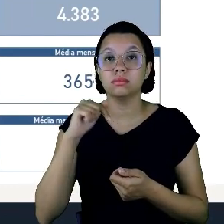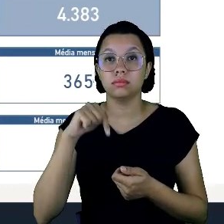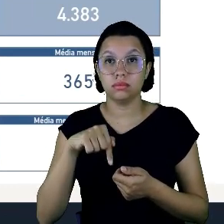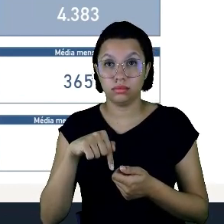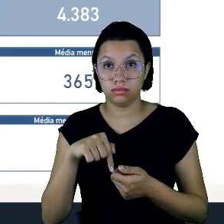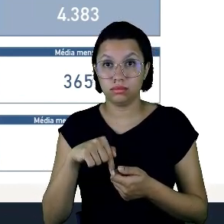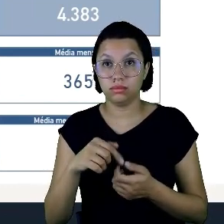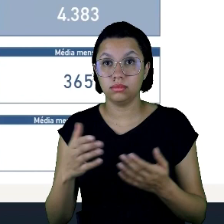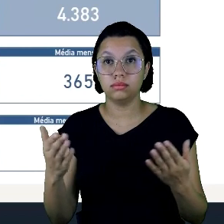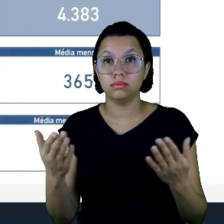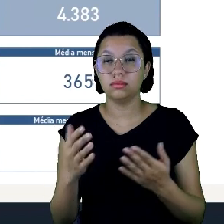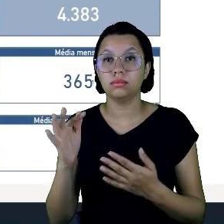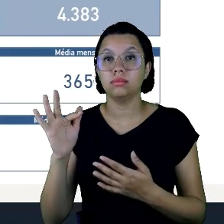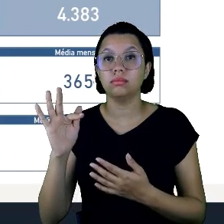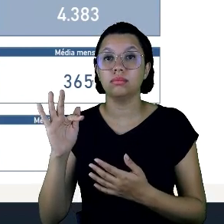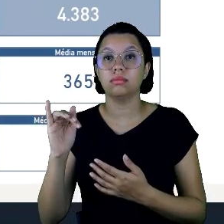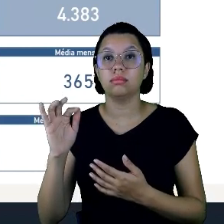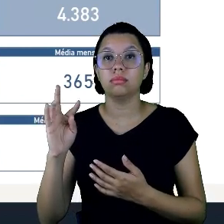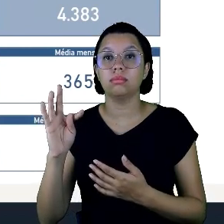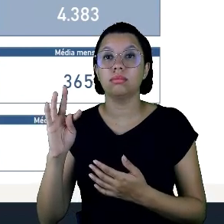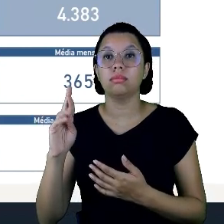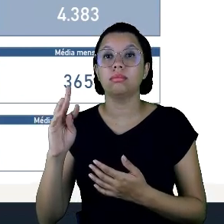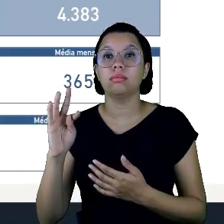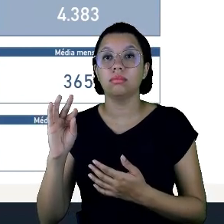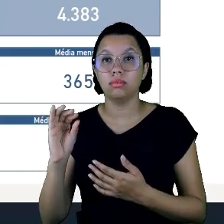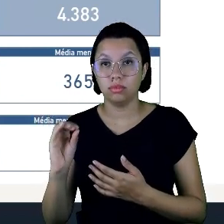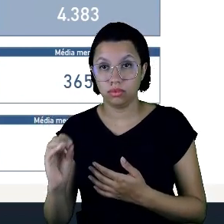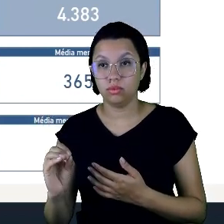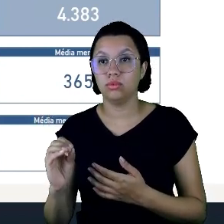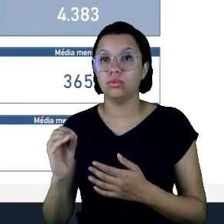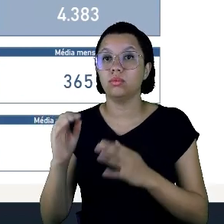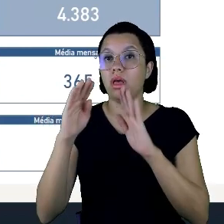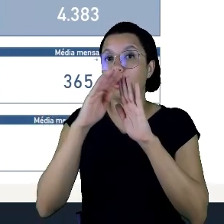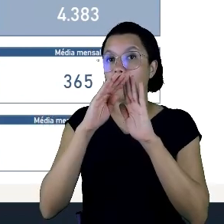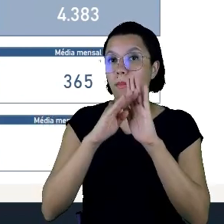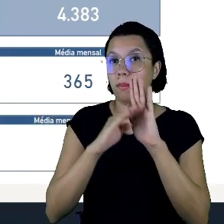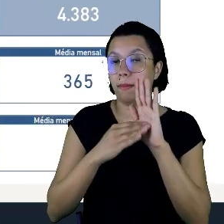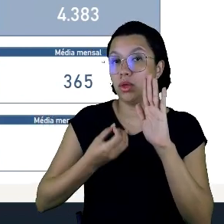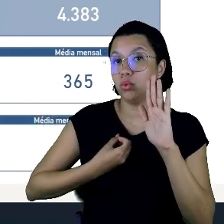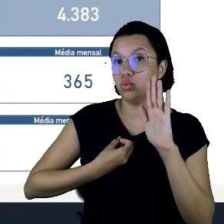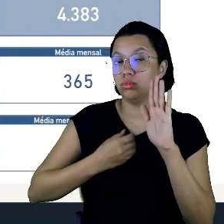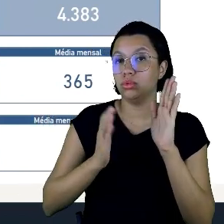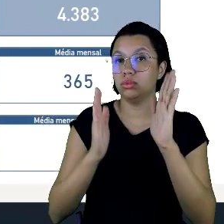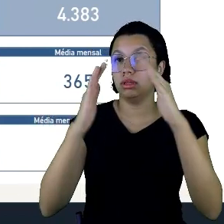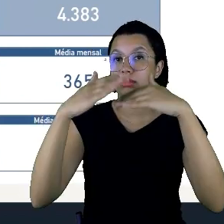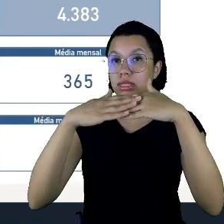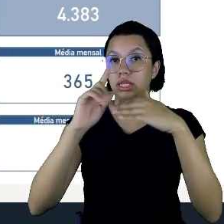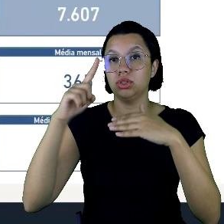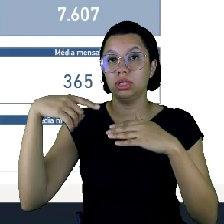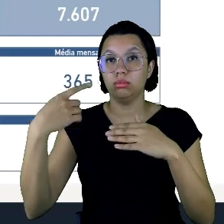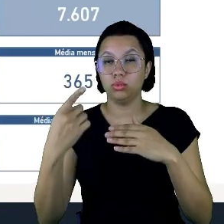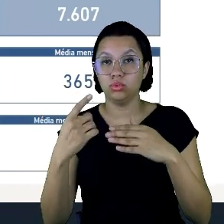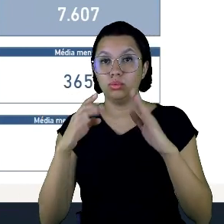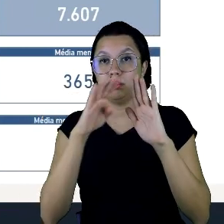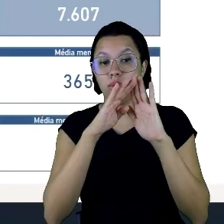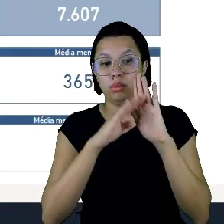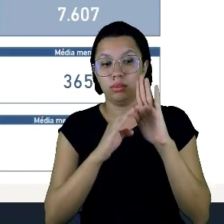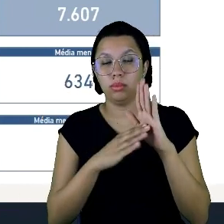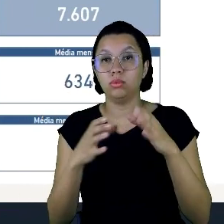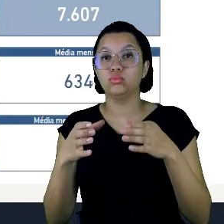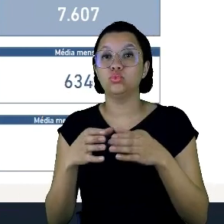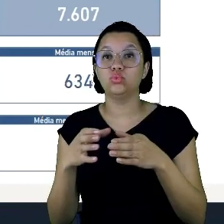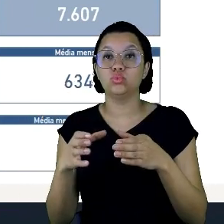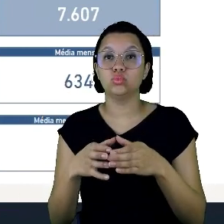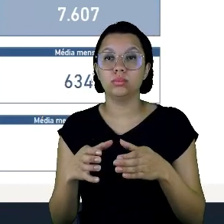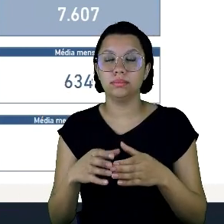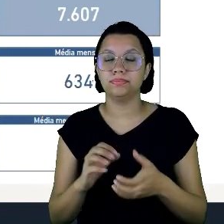Só 41. Aqui, nesse filtro, ele está por ordem do número do gabinete. Depois tem uma outra visualização,